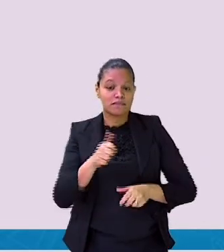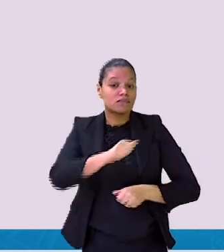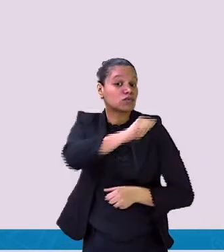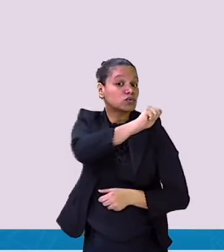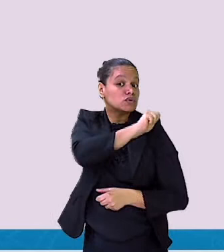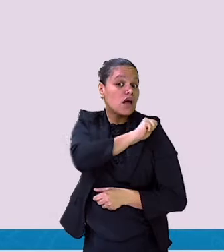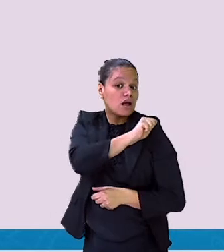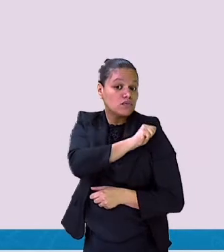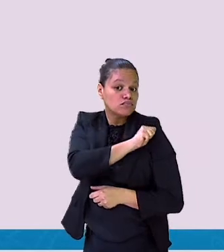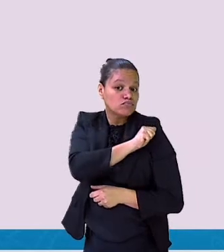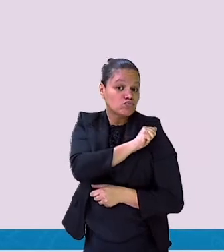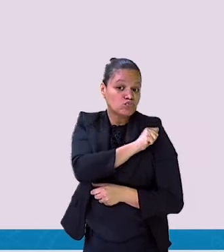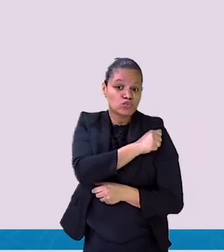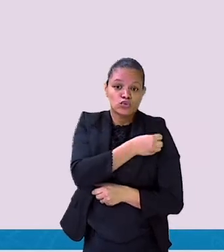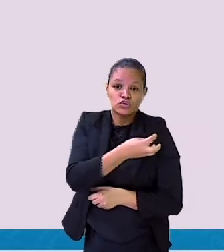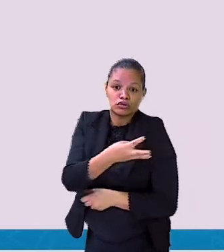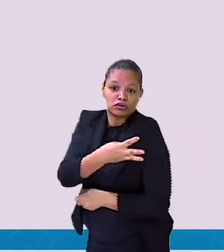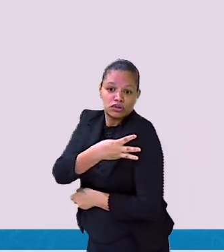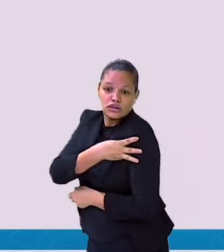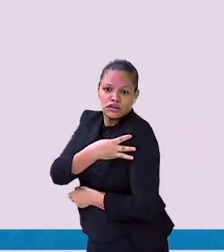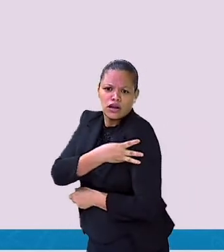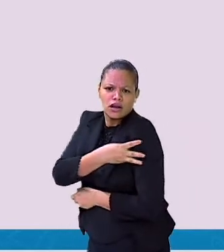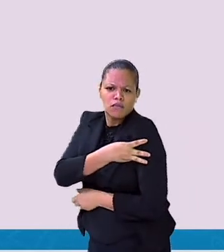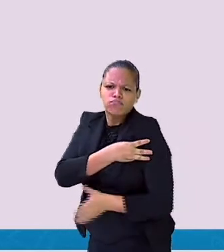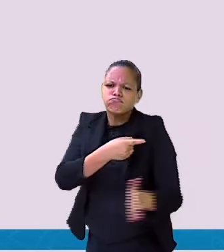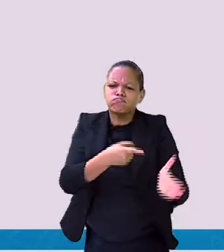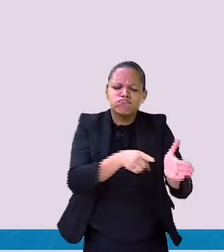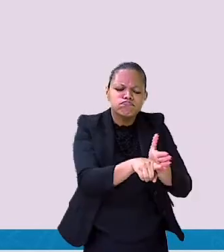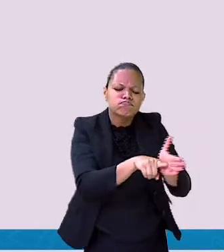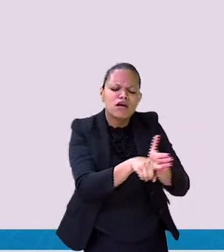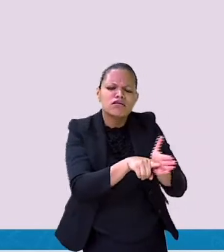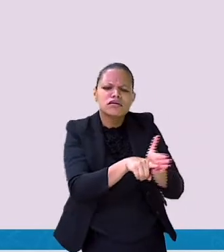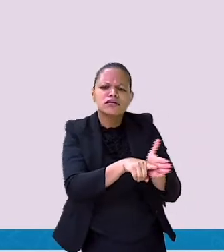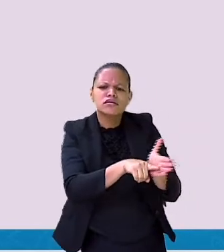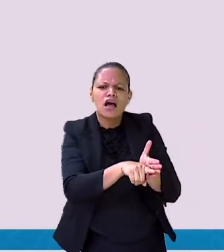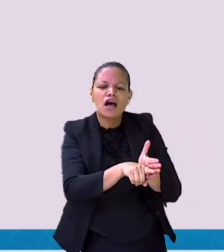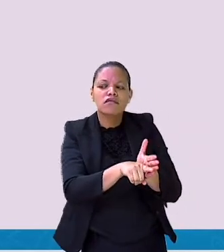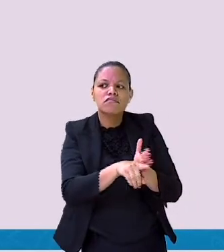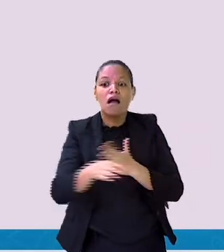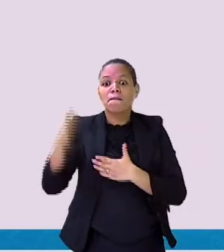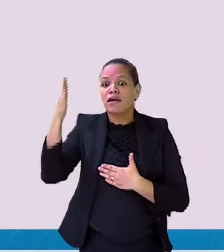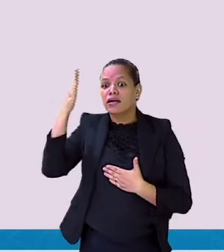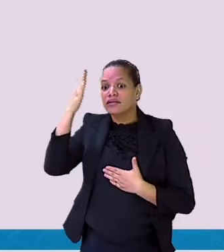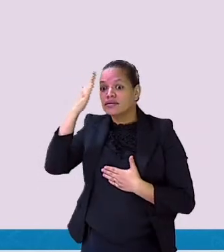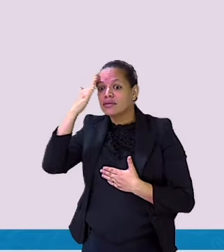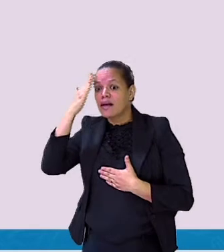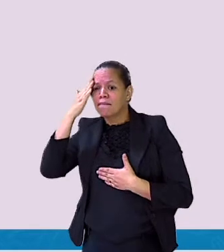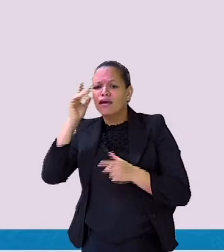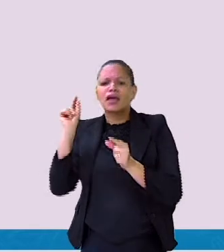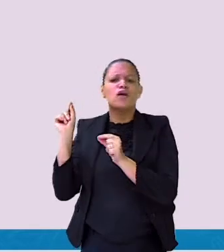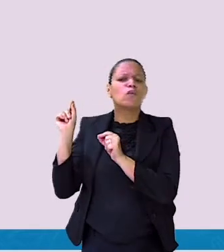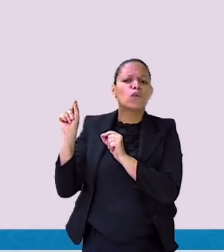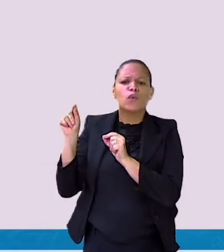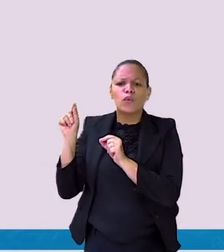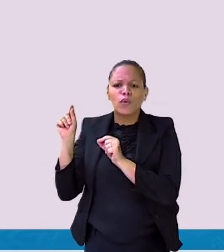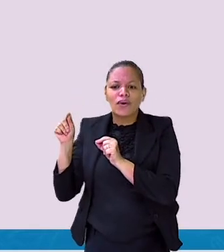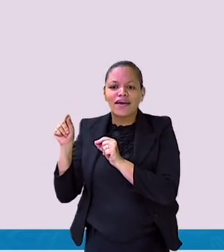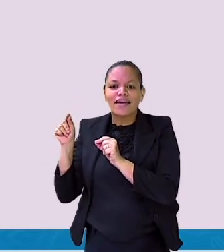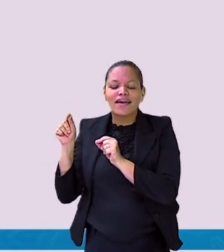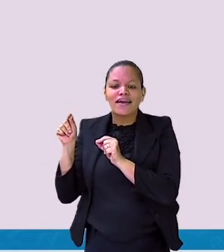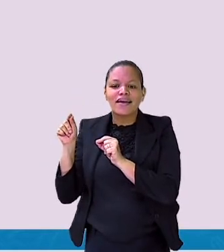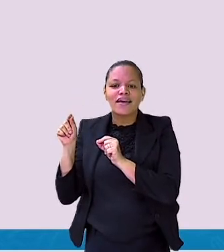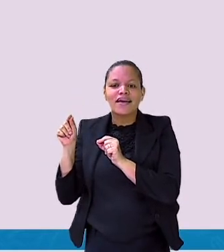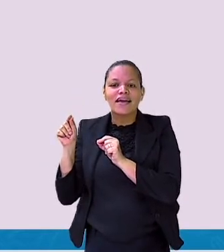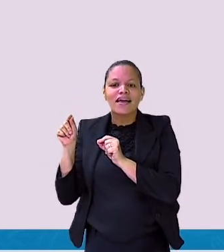uma pesquisa. Então, teve um levantamento de dados aí, O que eles queriam saber? Eles fizeram uma pesquisa para